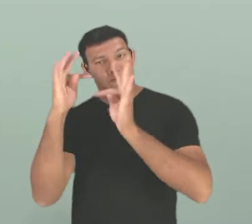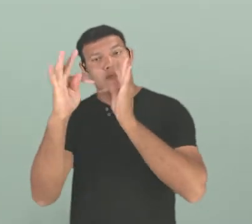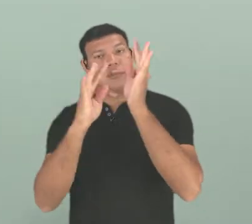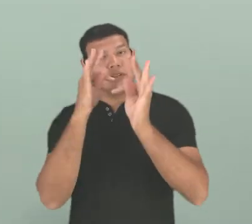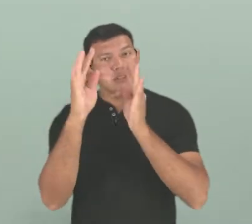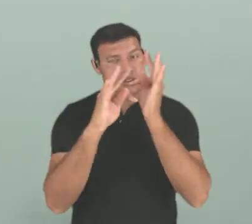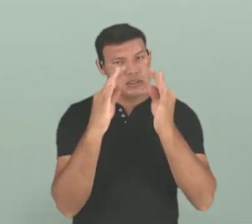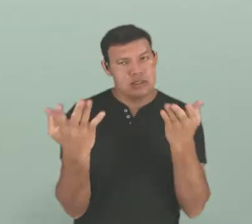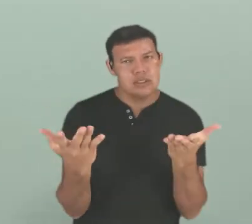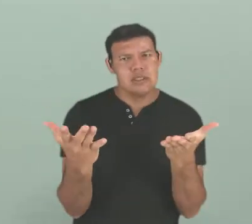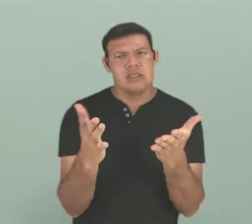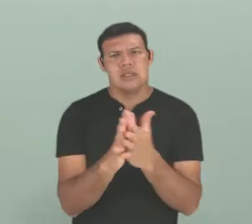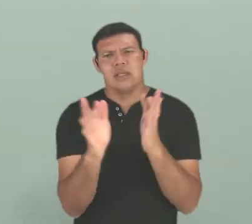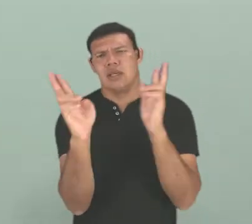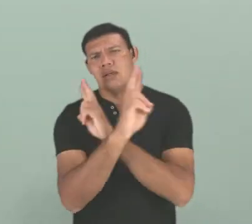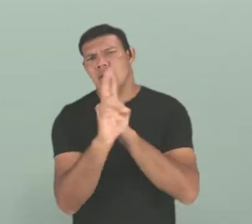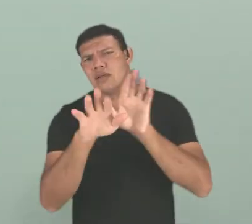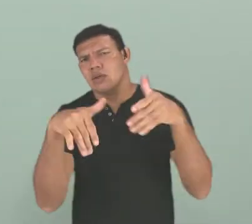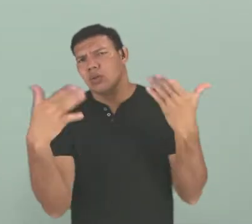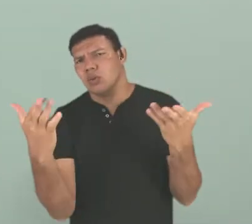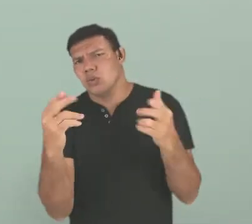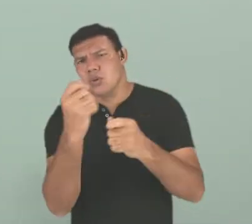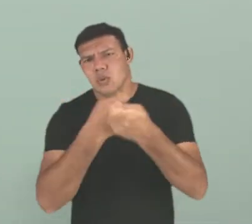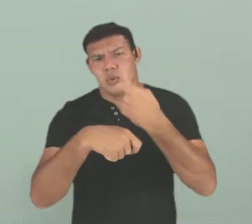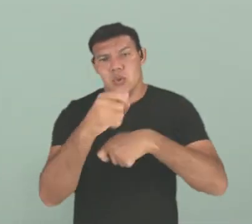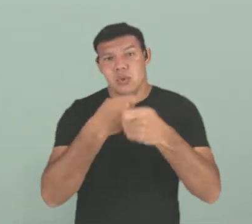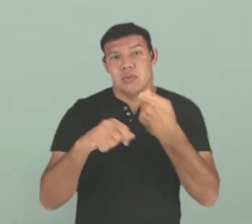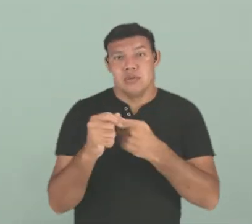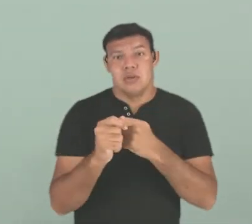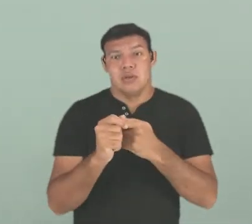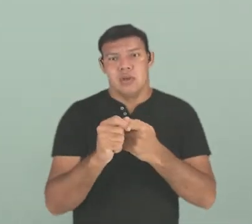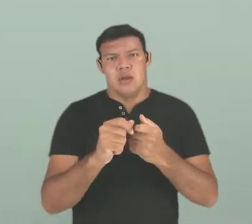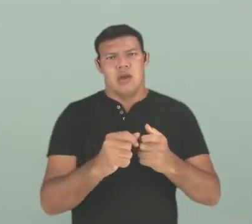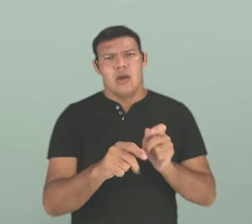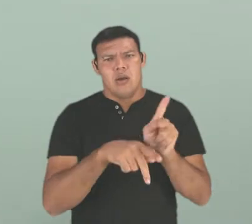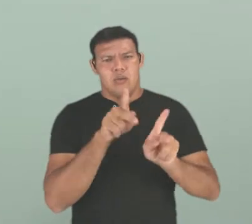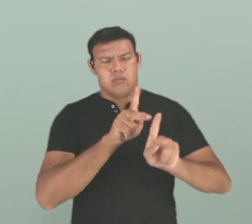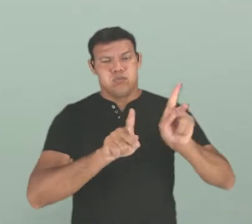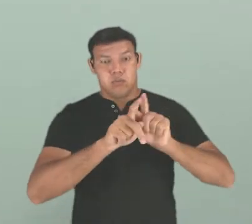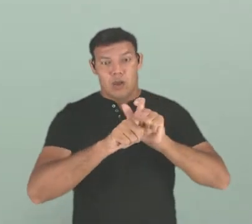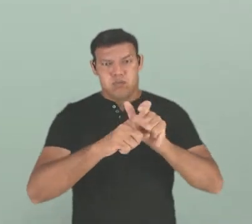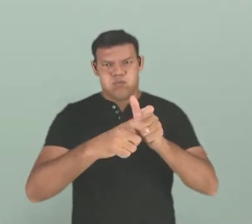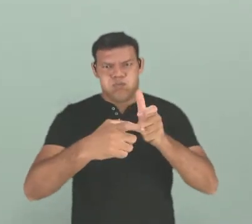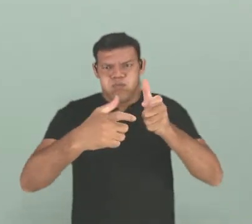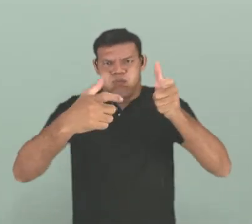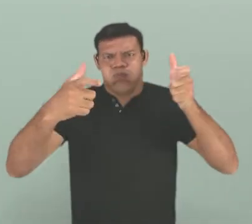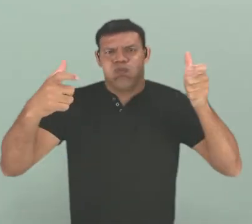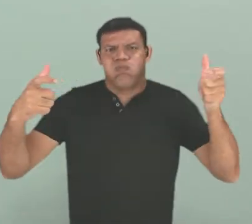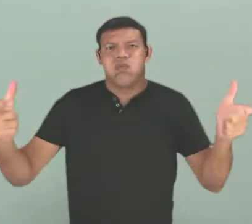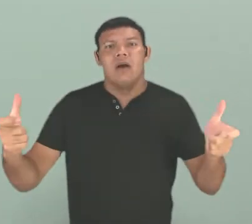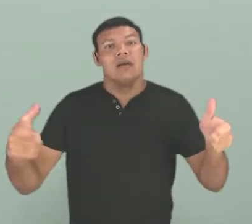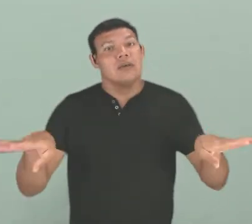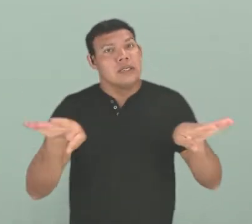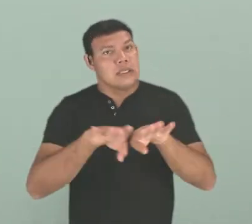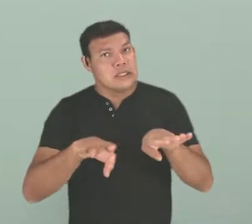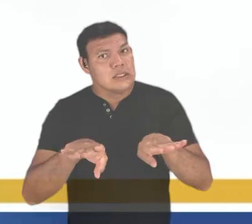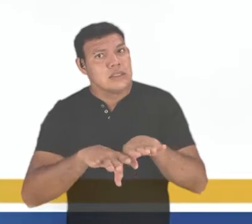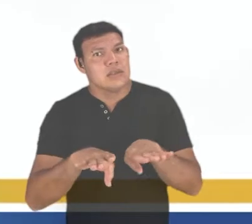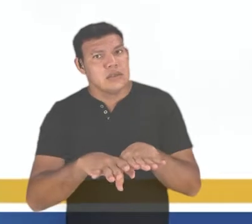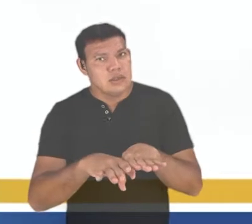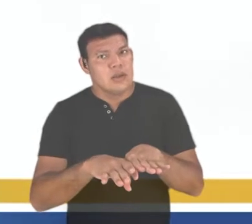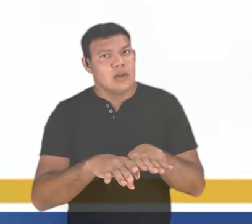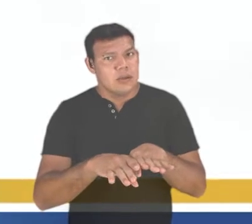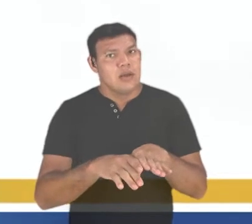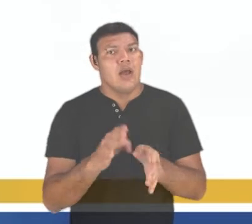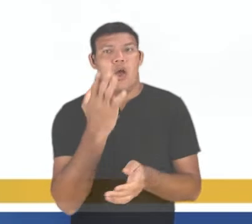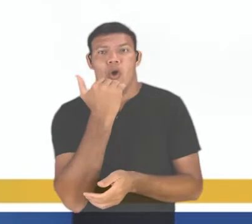isso tem a ver com economia? Quanto maior a população, maior a necessidade de alimentos. E da onde vem essa alimentação?